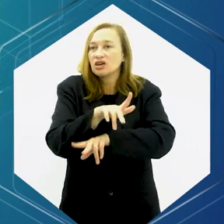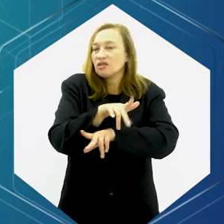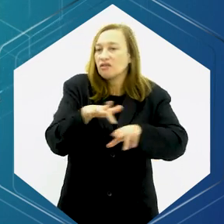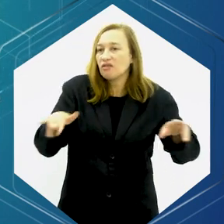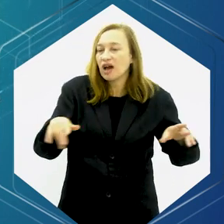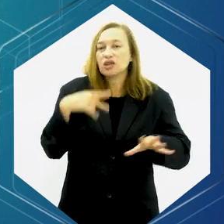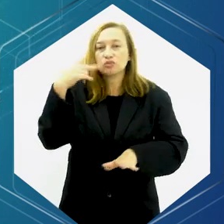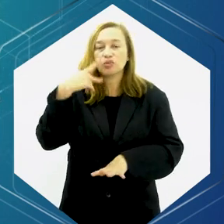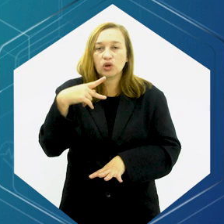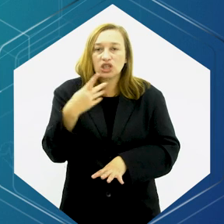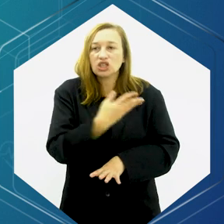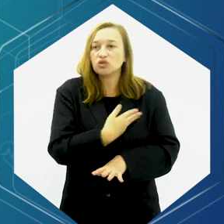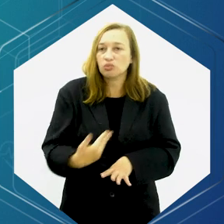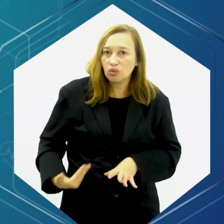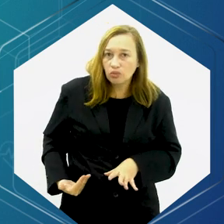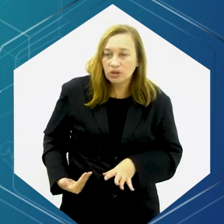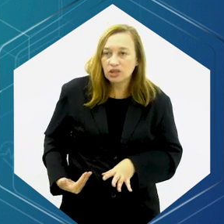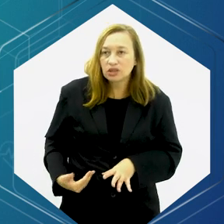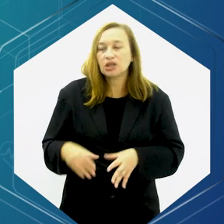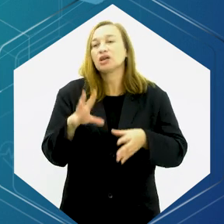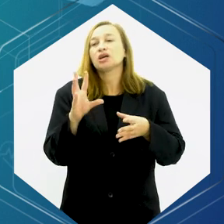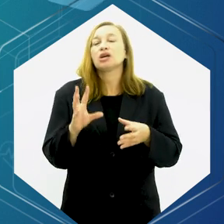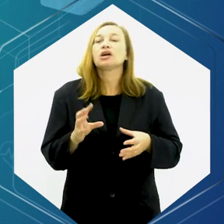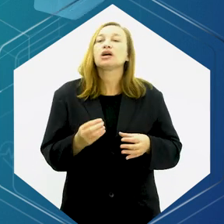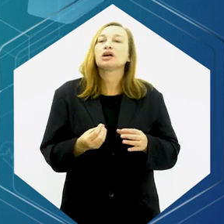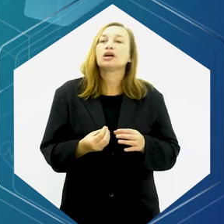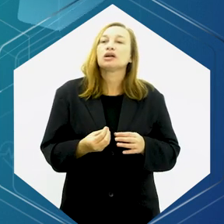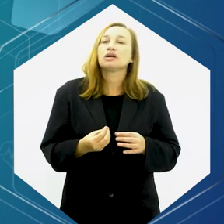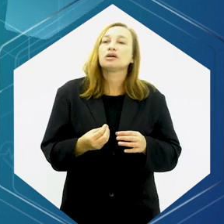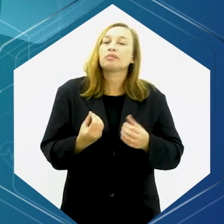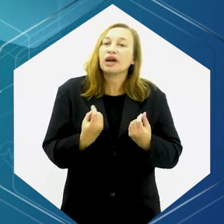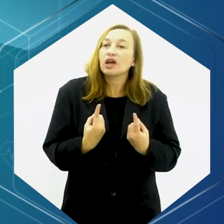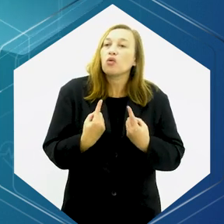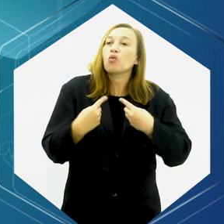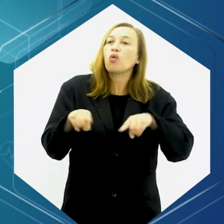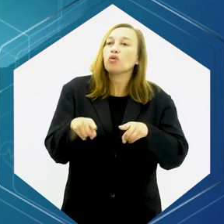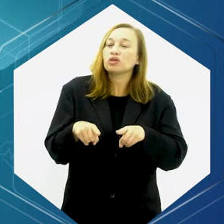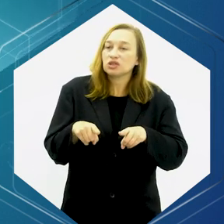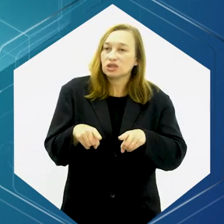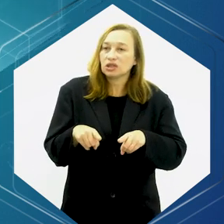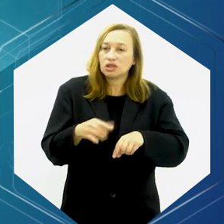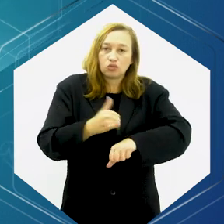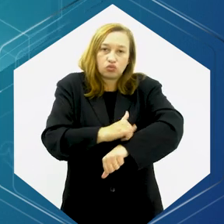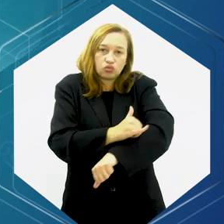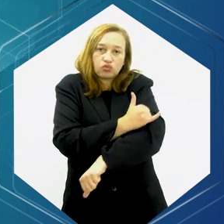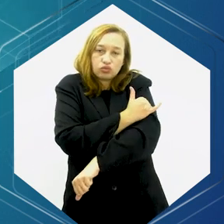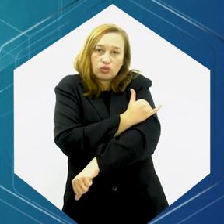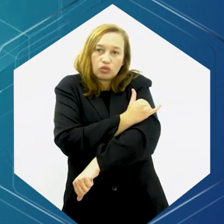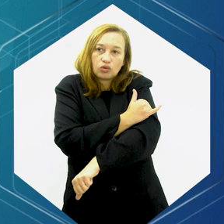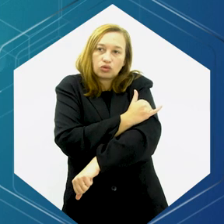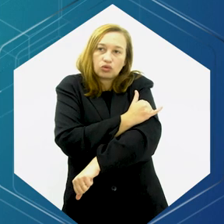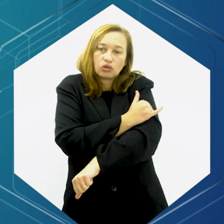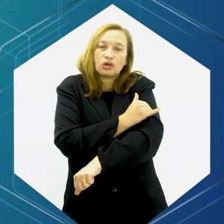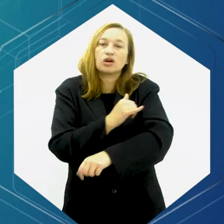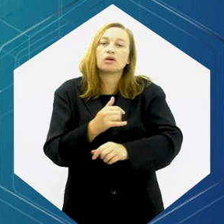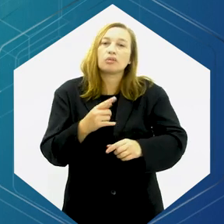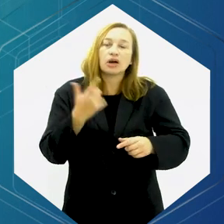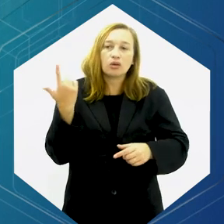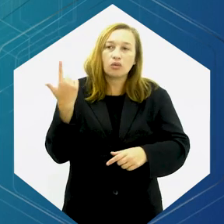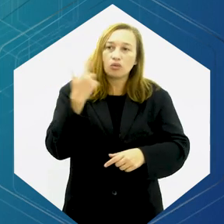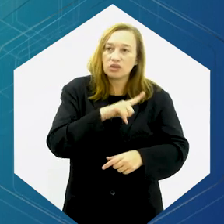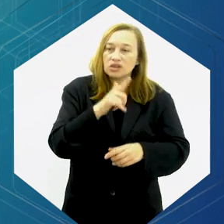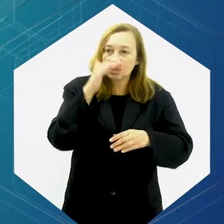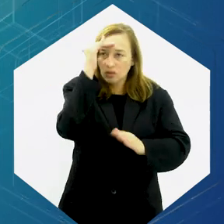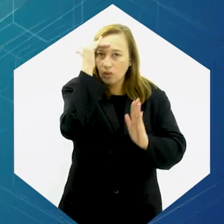inclusive H várias várias políticas inúmeras políticas públic no Brasil para combate ou para atingir a